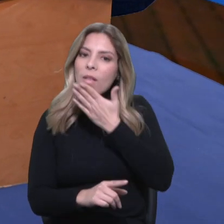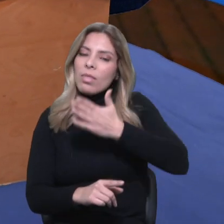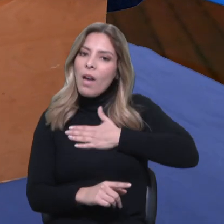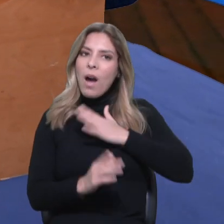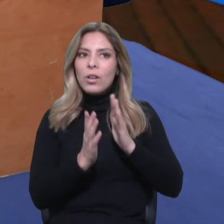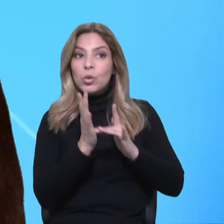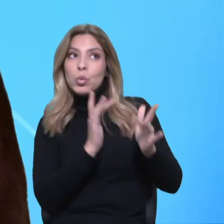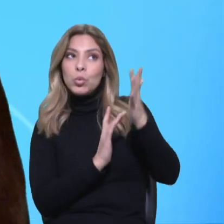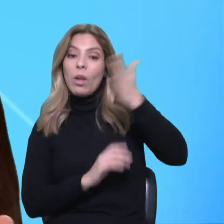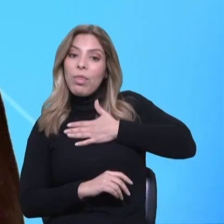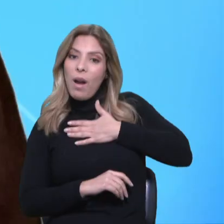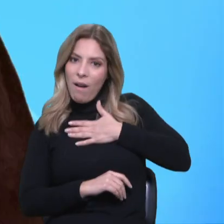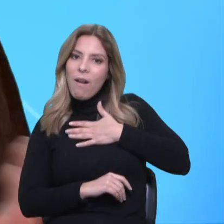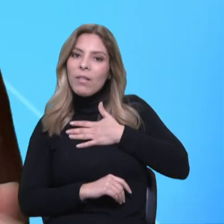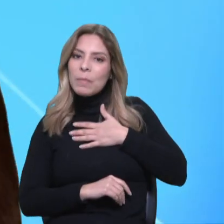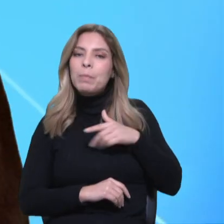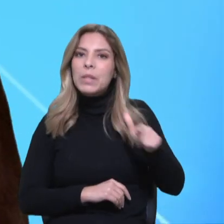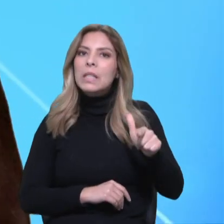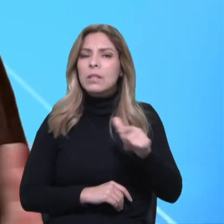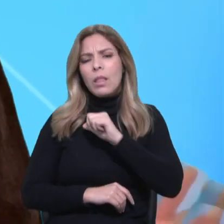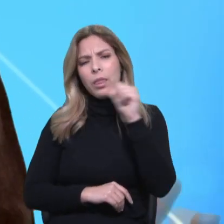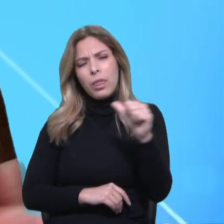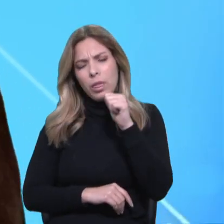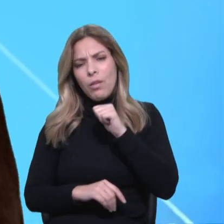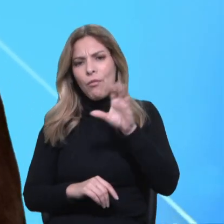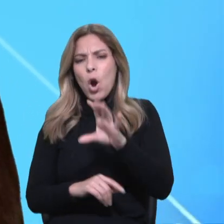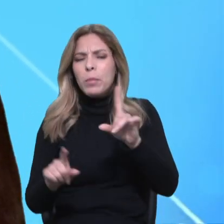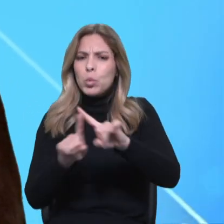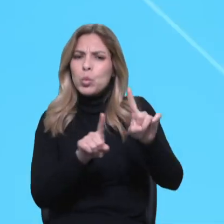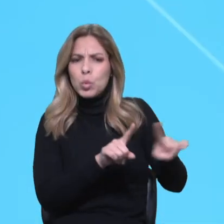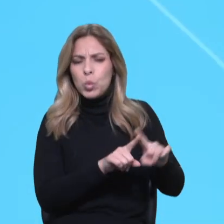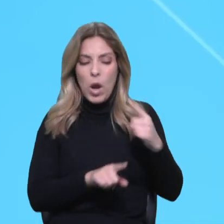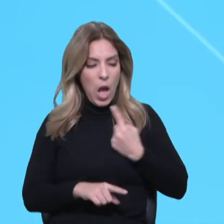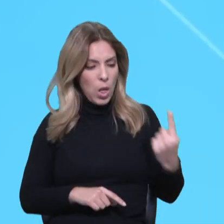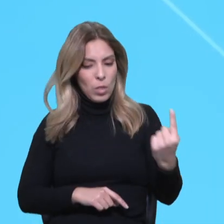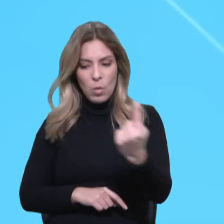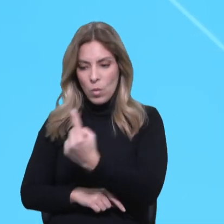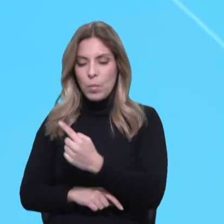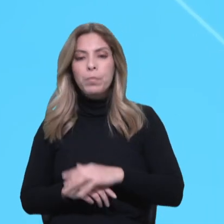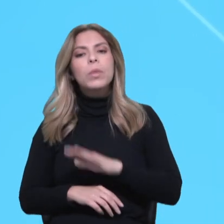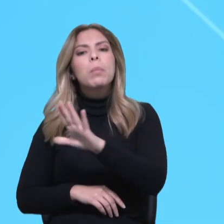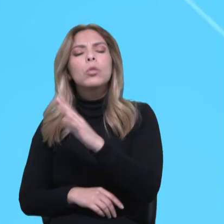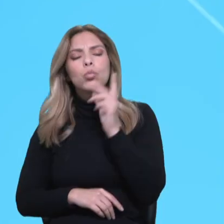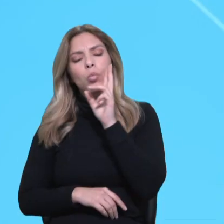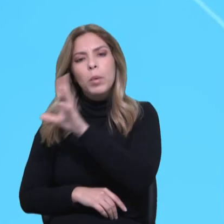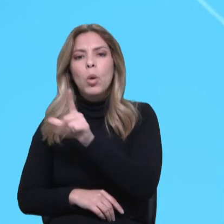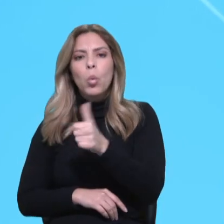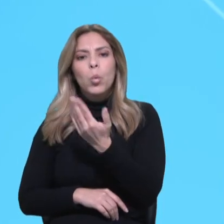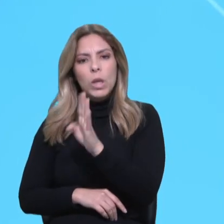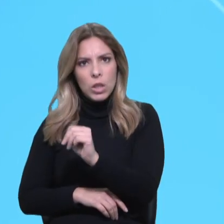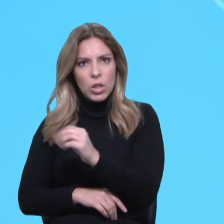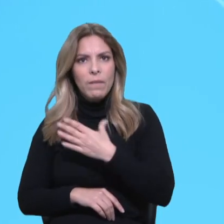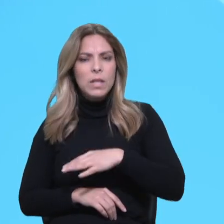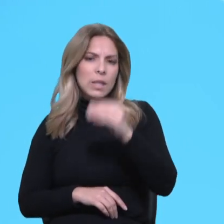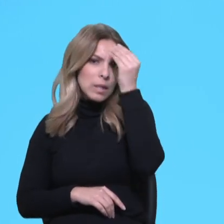vai-se refletir das mais diferentes formas para cada um de nós. Mas, Luís Parente Martins, deixe-me ir ainda a este